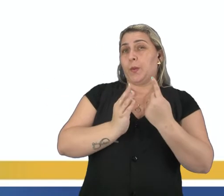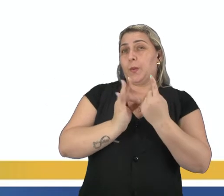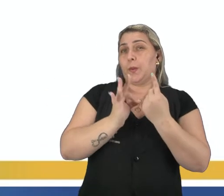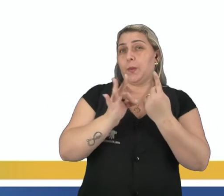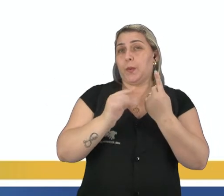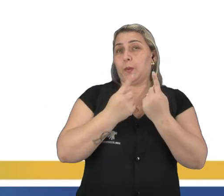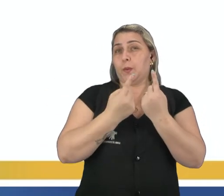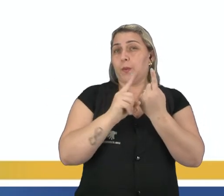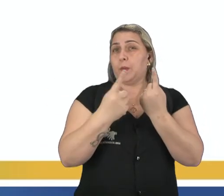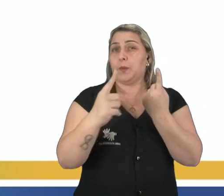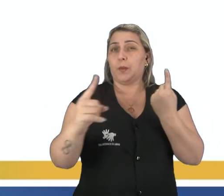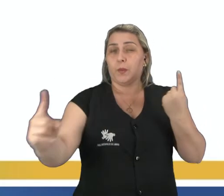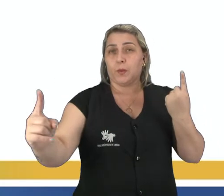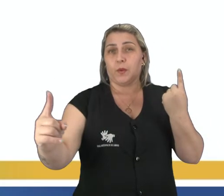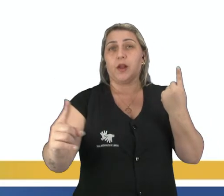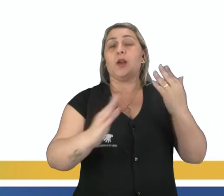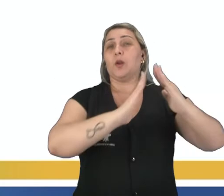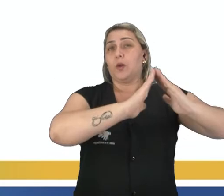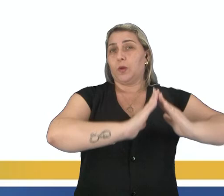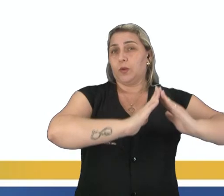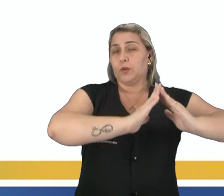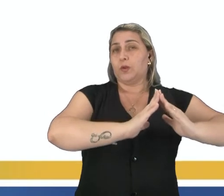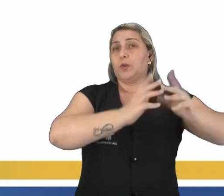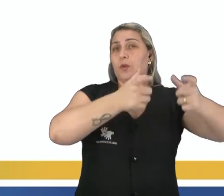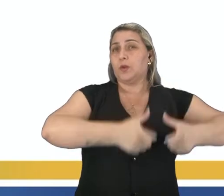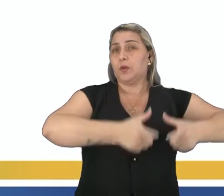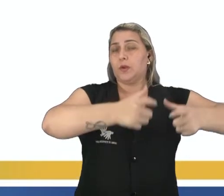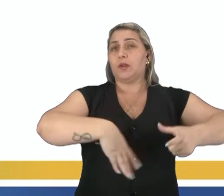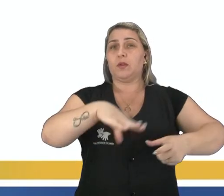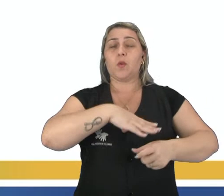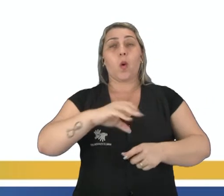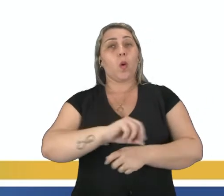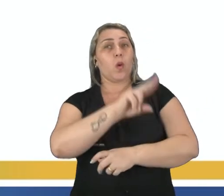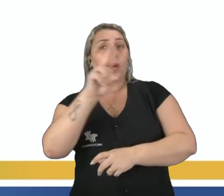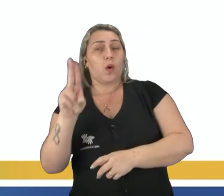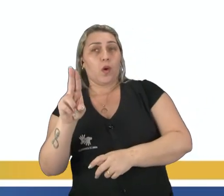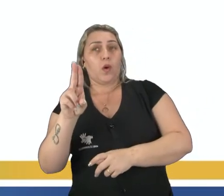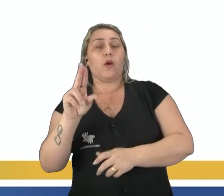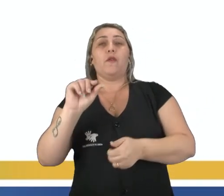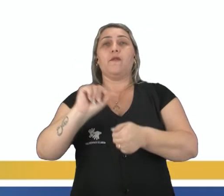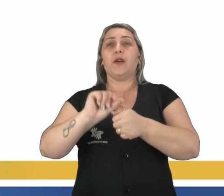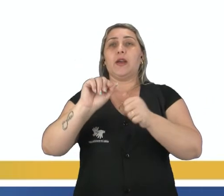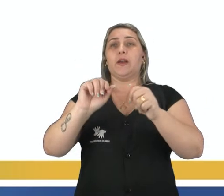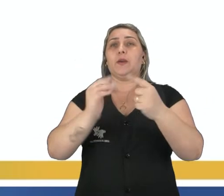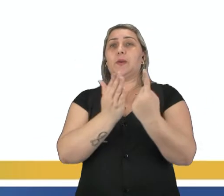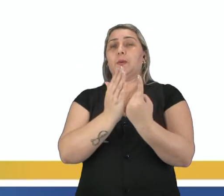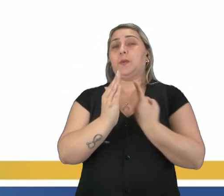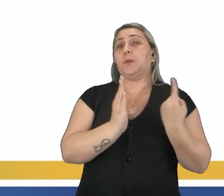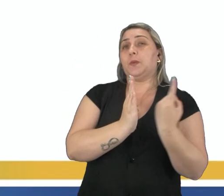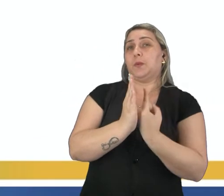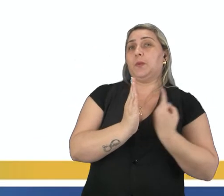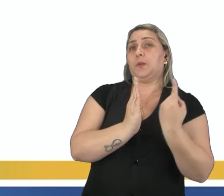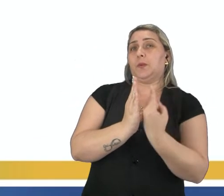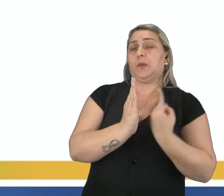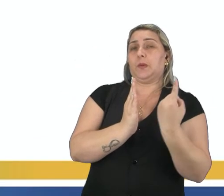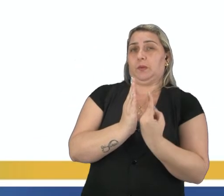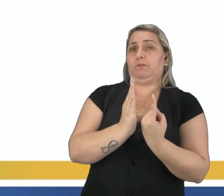distantes dessas áreas mais antigas dos centros urbanos, ou elas criam isolamentos,